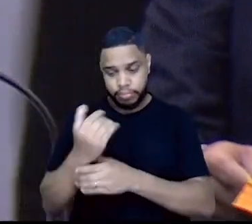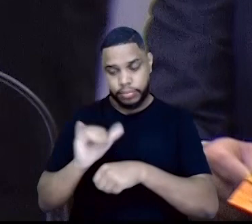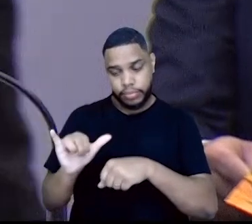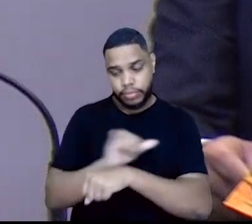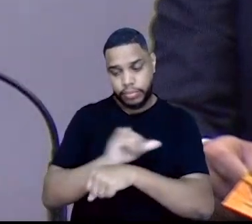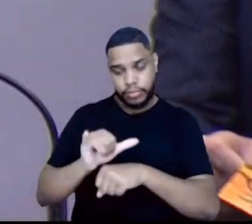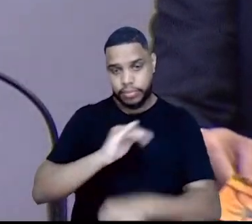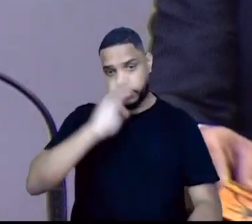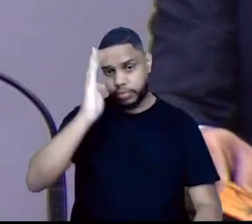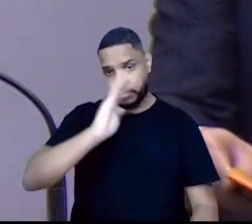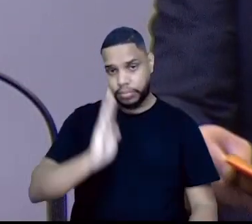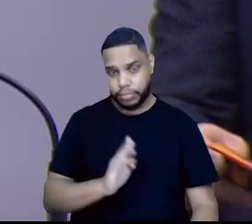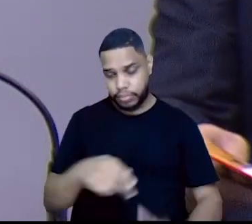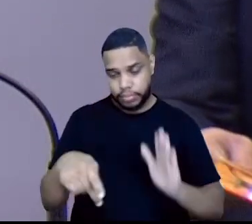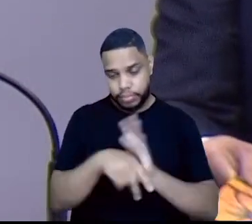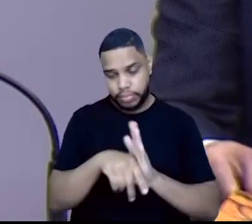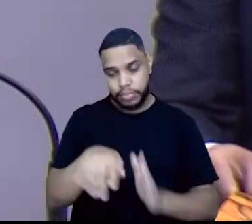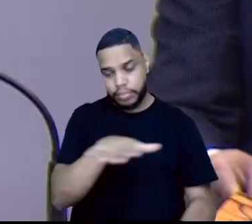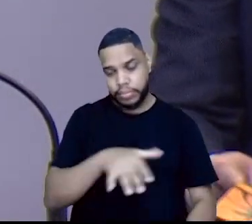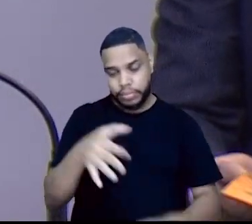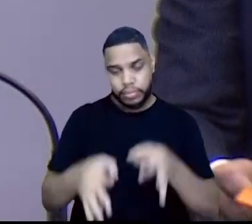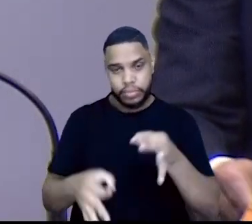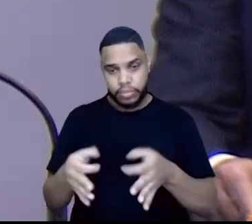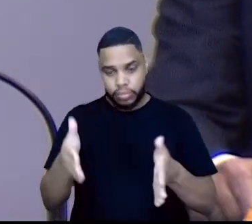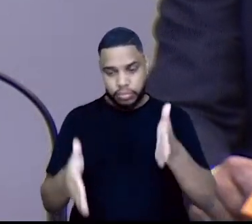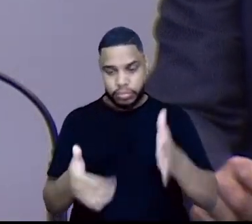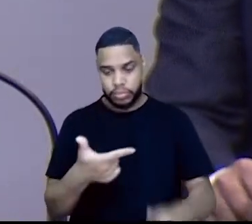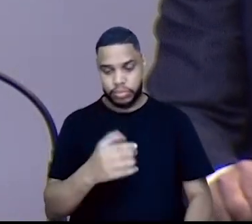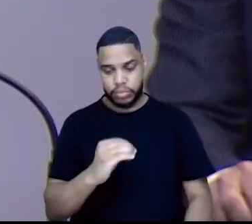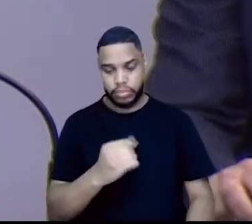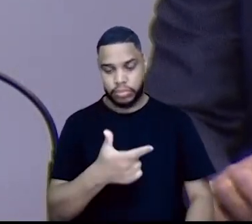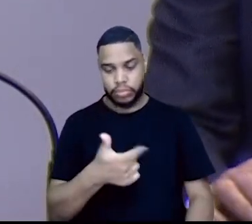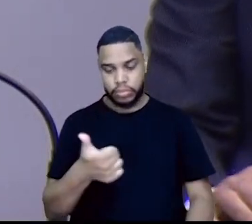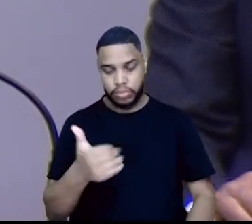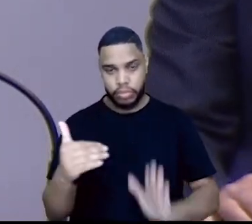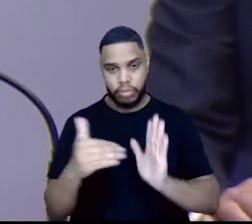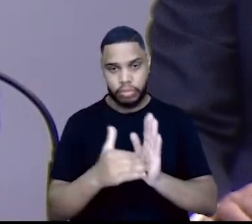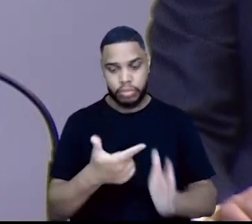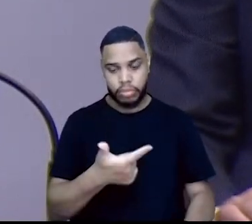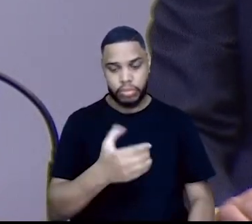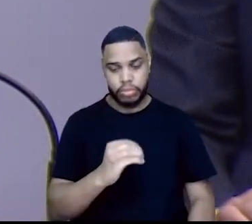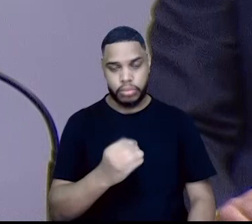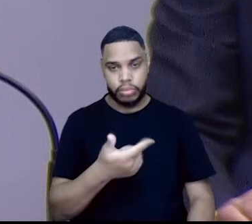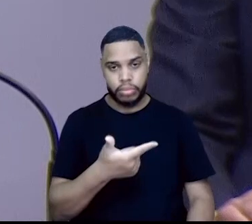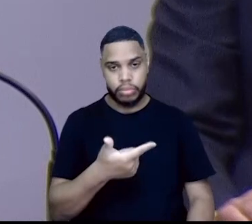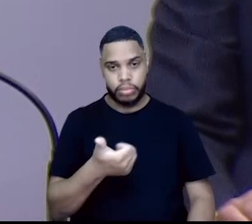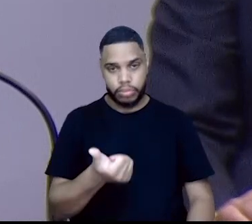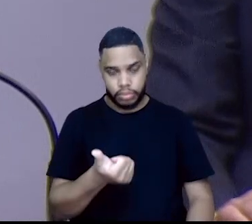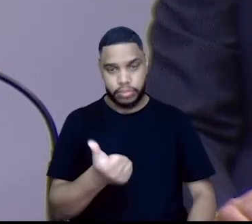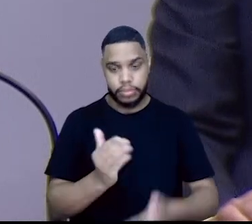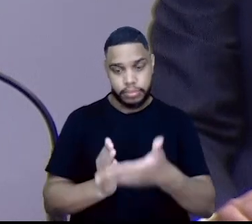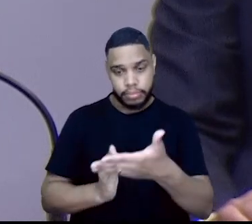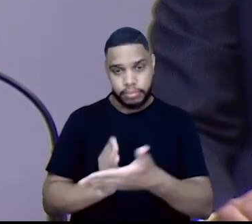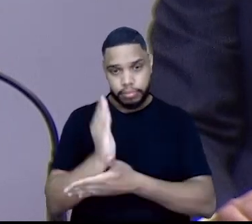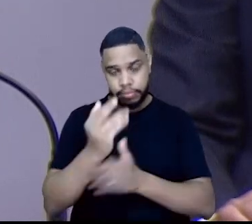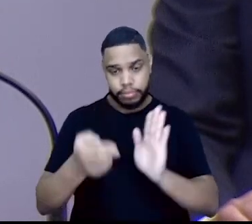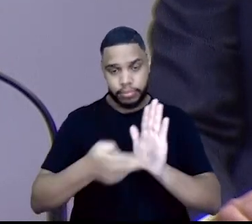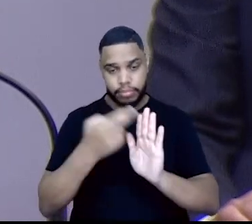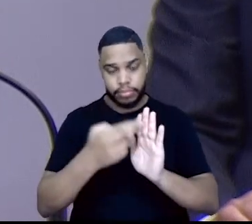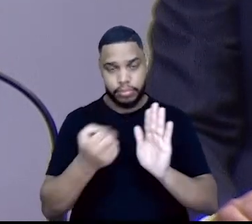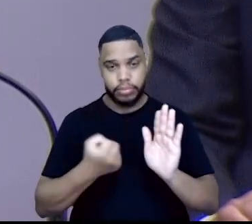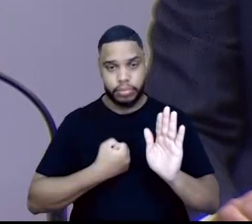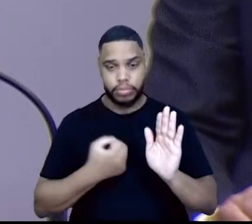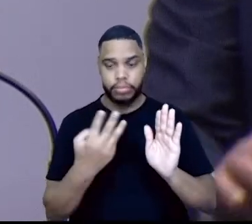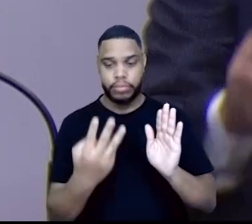Nacional do Poder Judiciário para o período 2021 a 2026, aprovada pela Resolução número